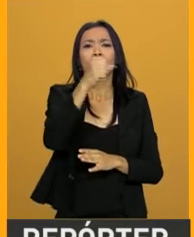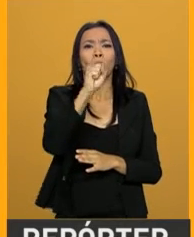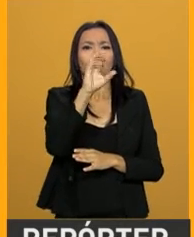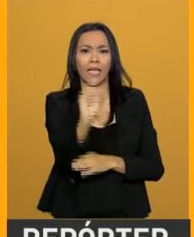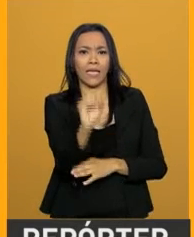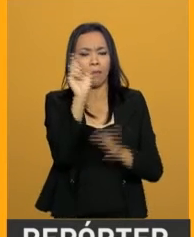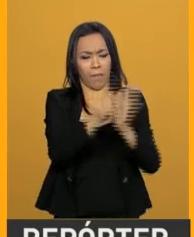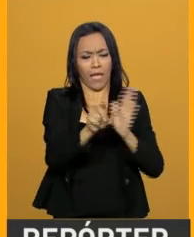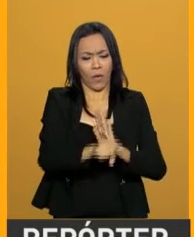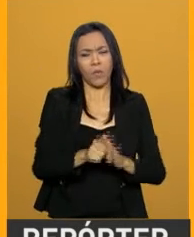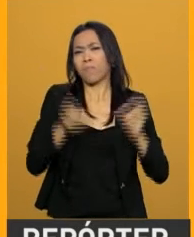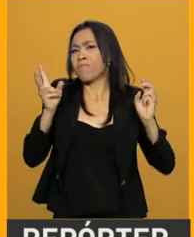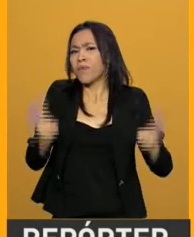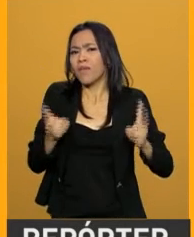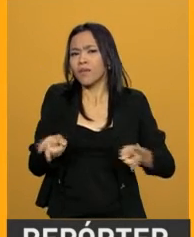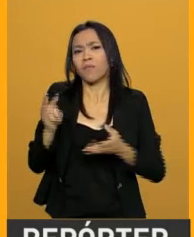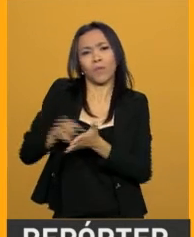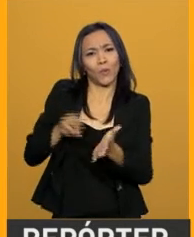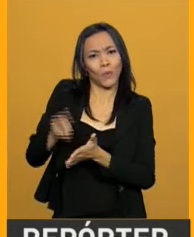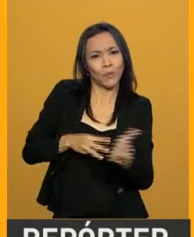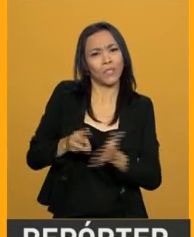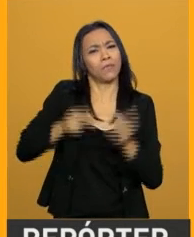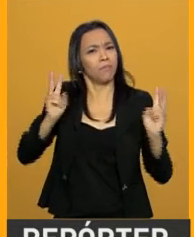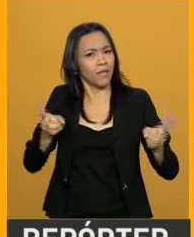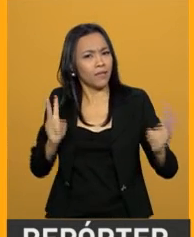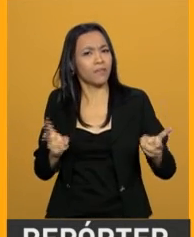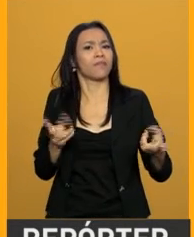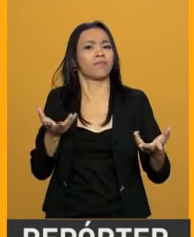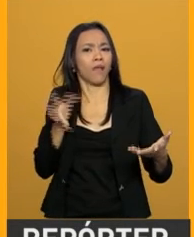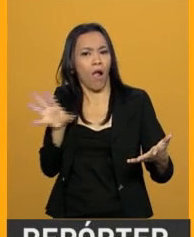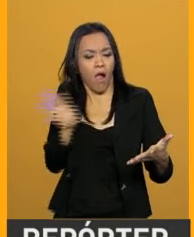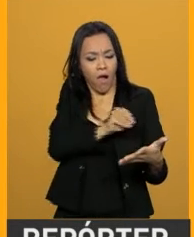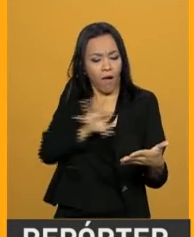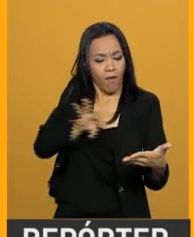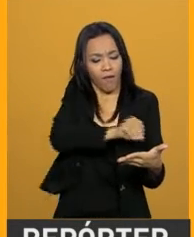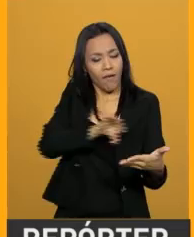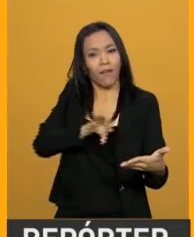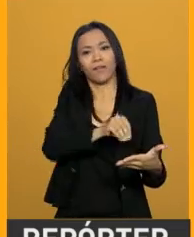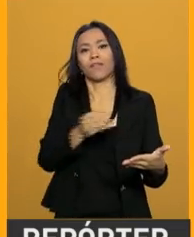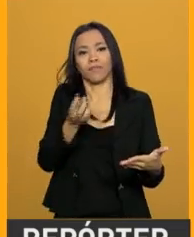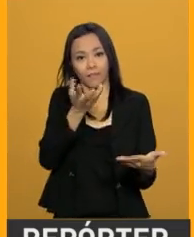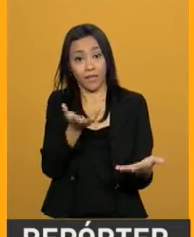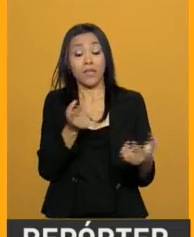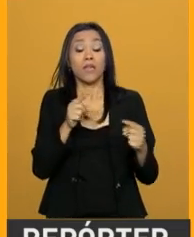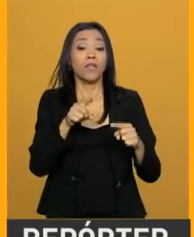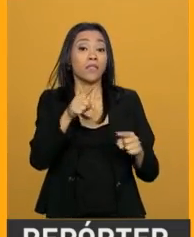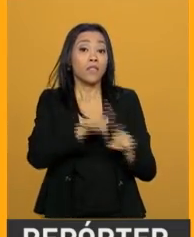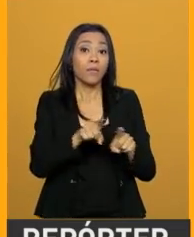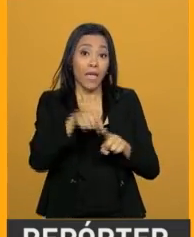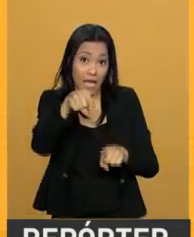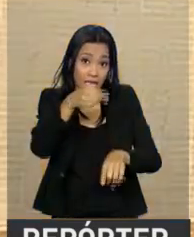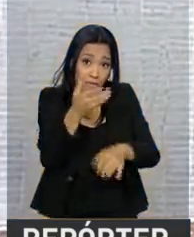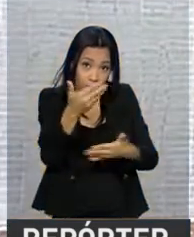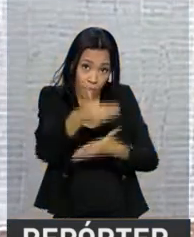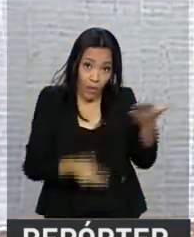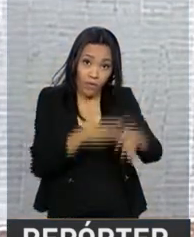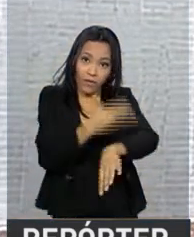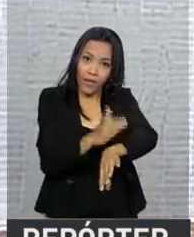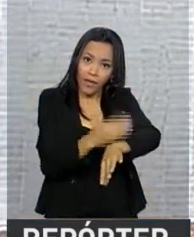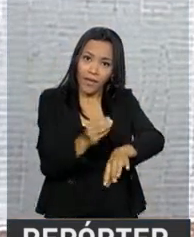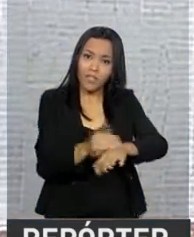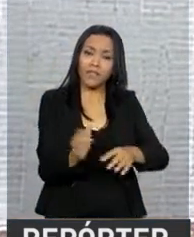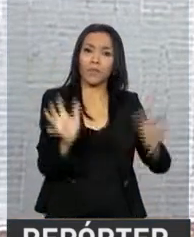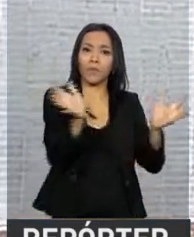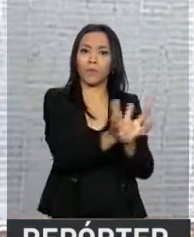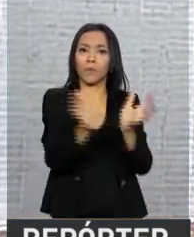mesma metodologia do Exame Nacional do Ensino Médio. Assim como na avaliação nacional, o simulado vai ser dividido em